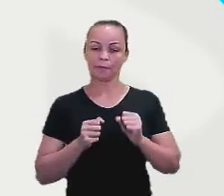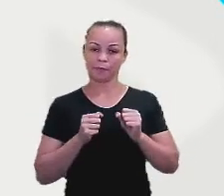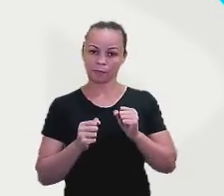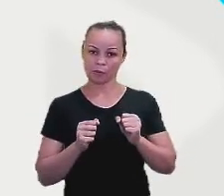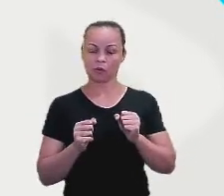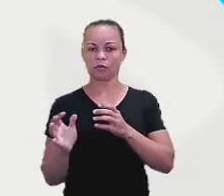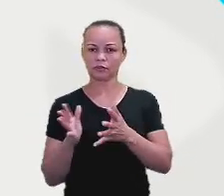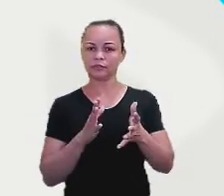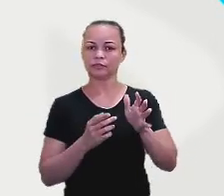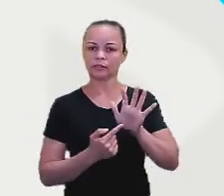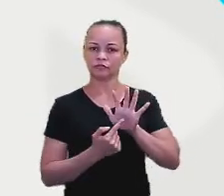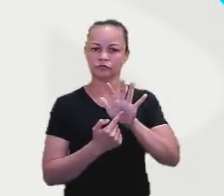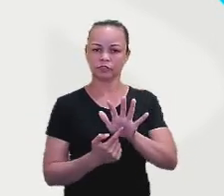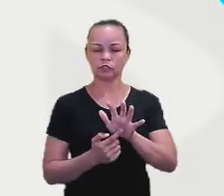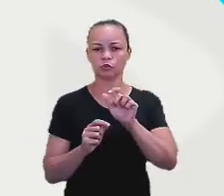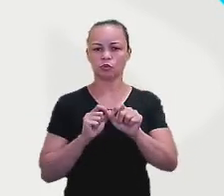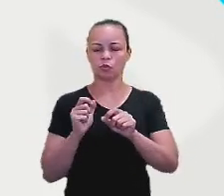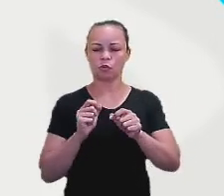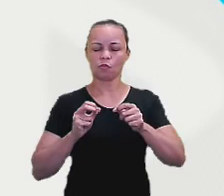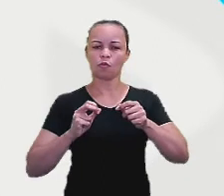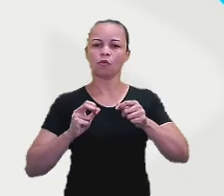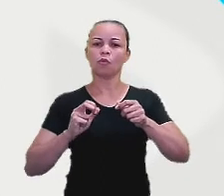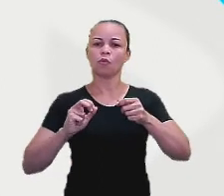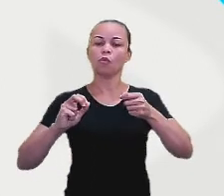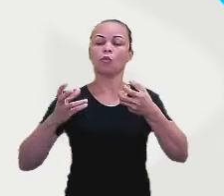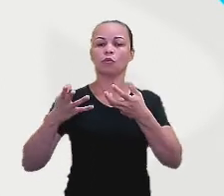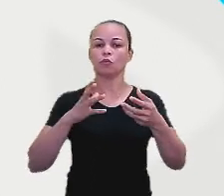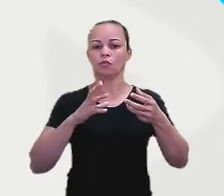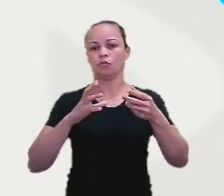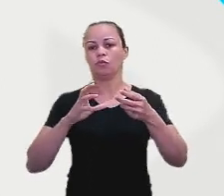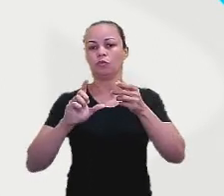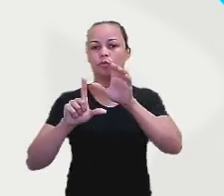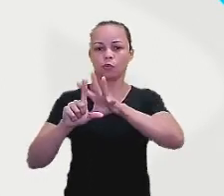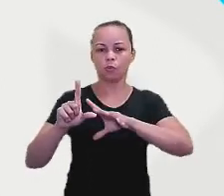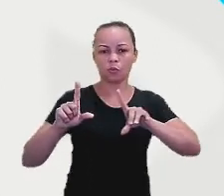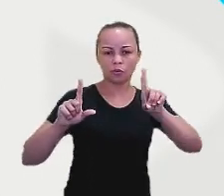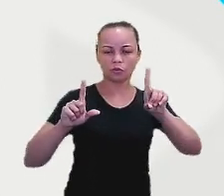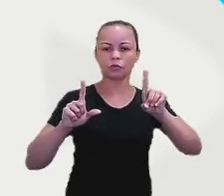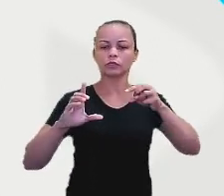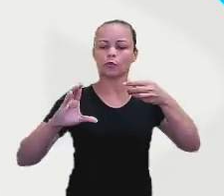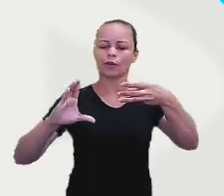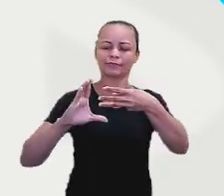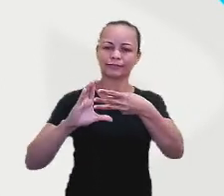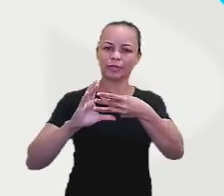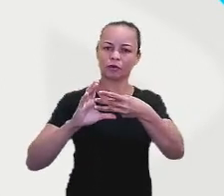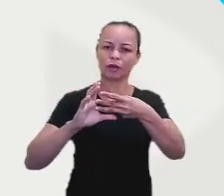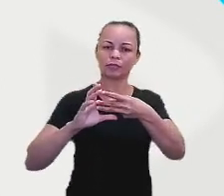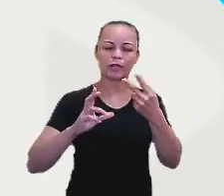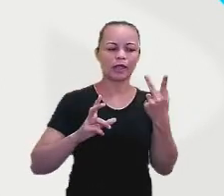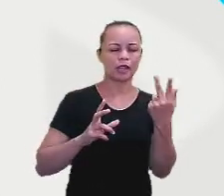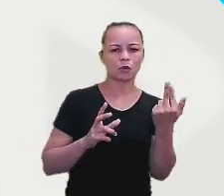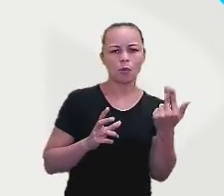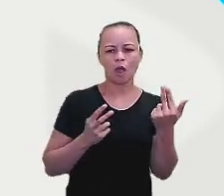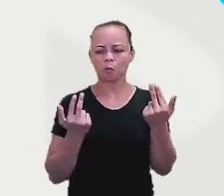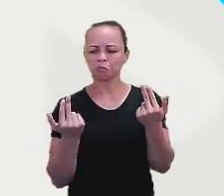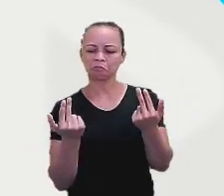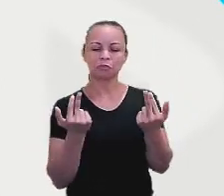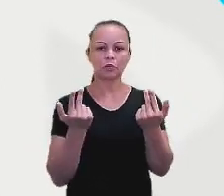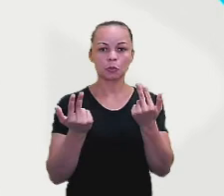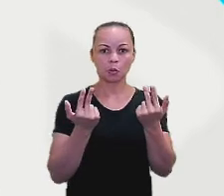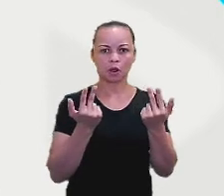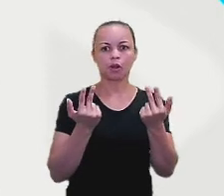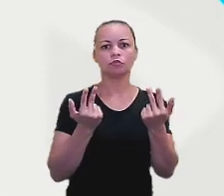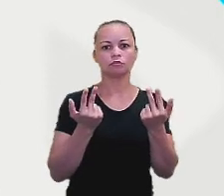o clone como um organismo que se origina de uma célula e é idêntico a essa célula